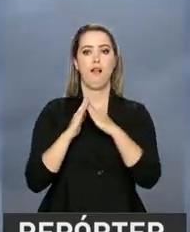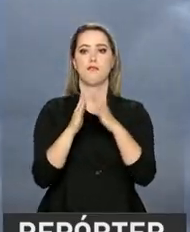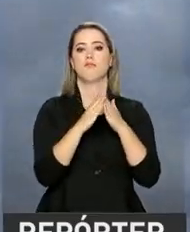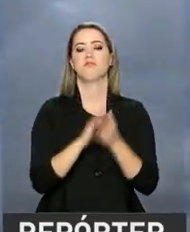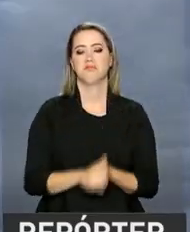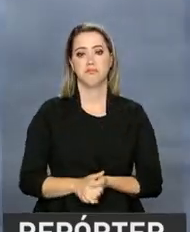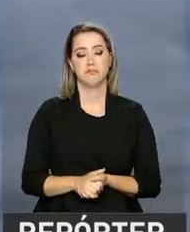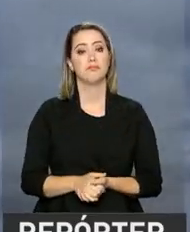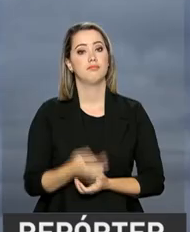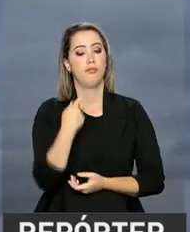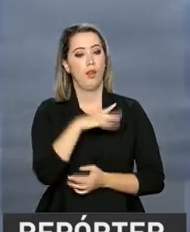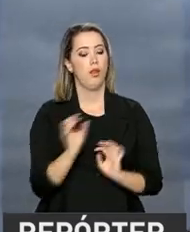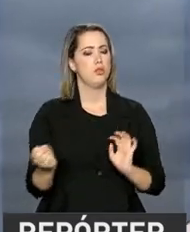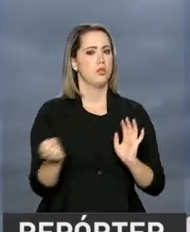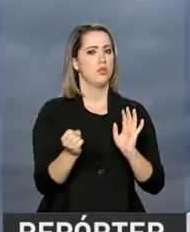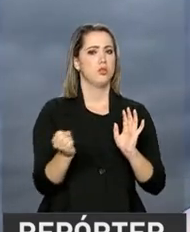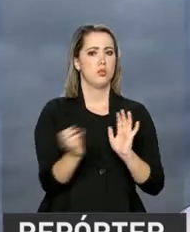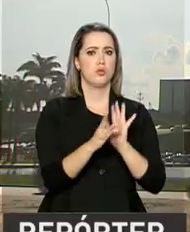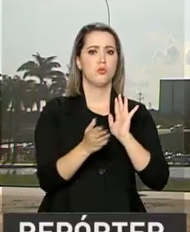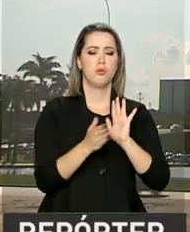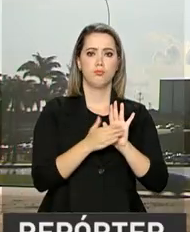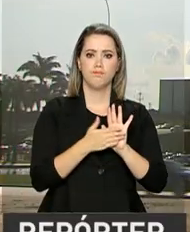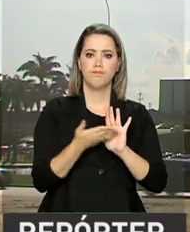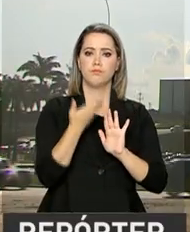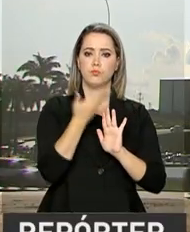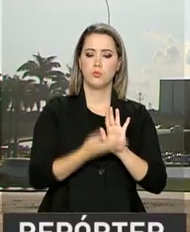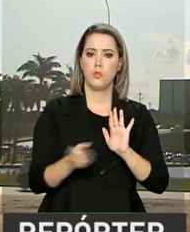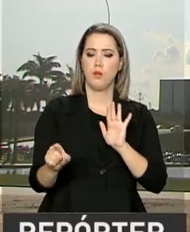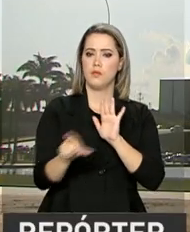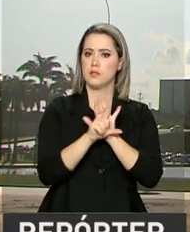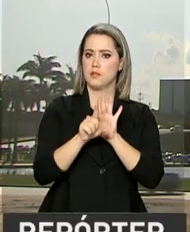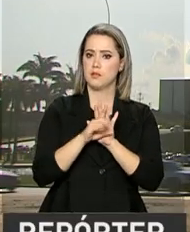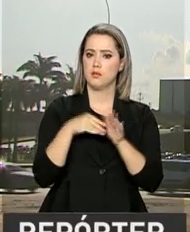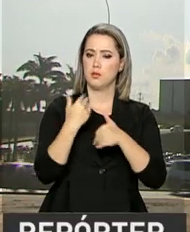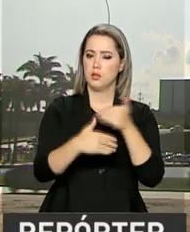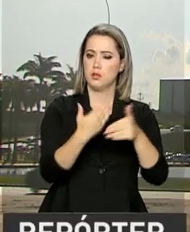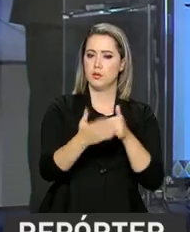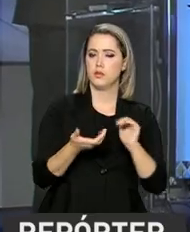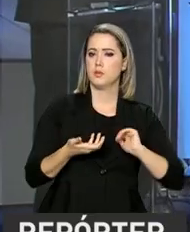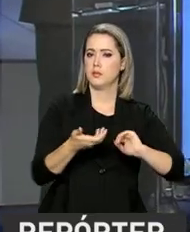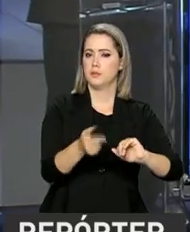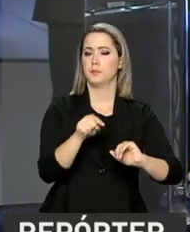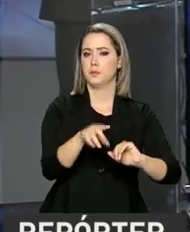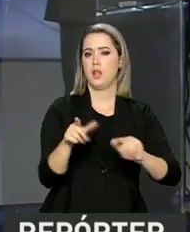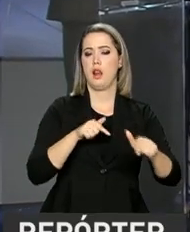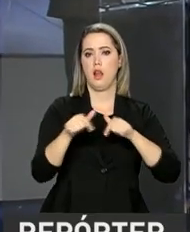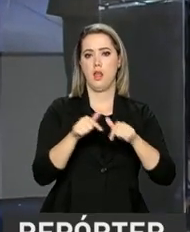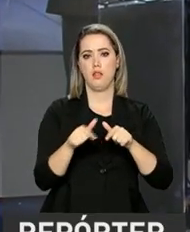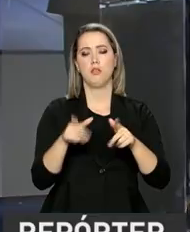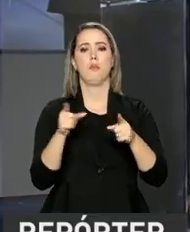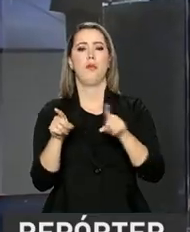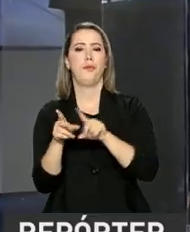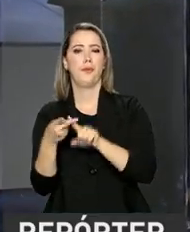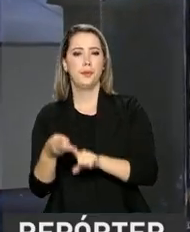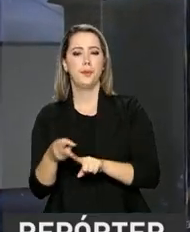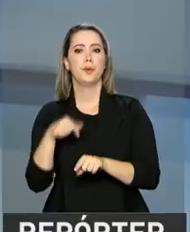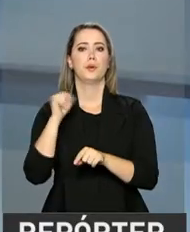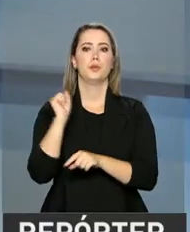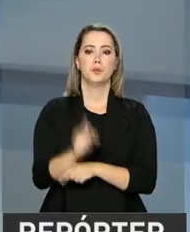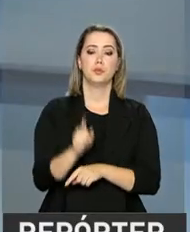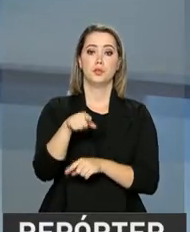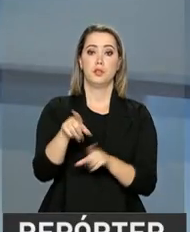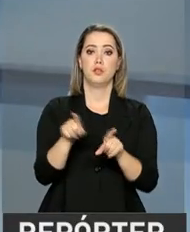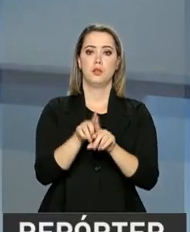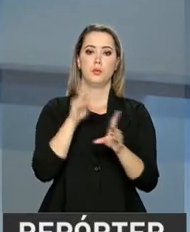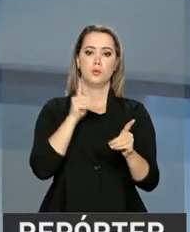em tramitação no Congresso, como a modernização trabalhista e a reforma previdenciária, são outros assuntos do encontro.